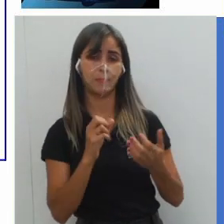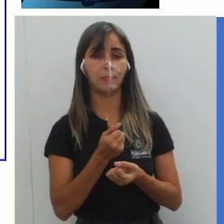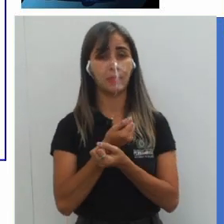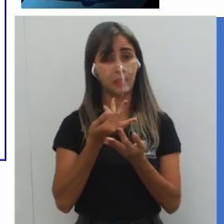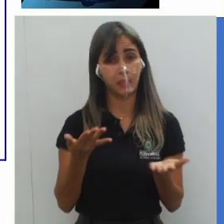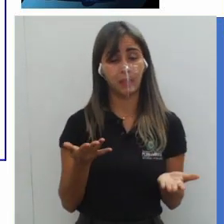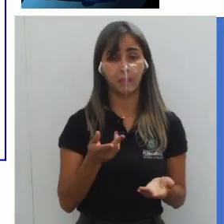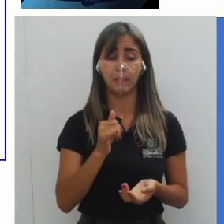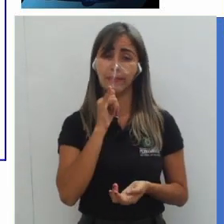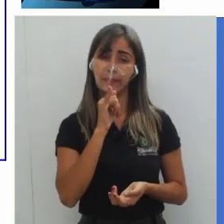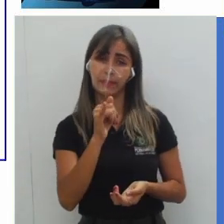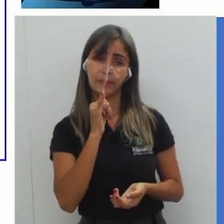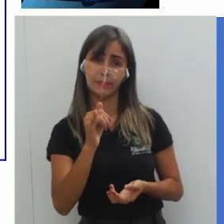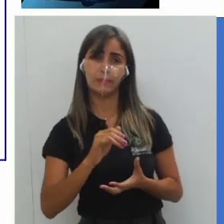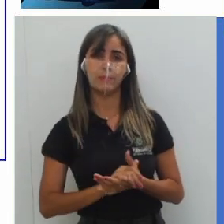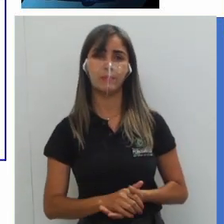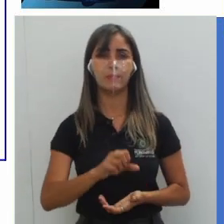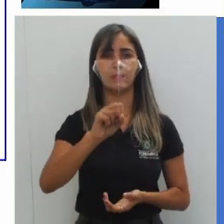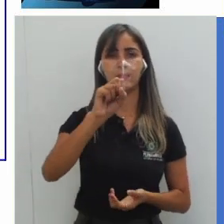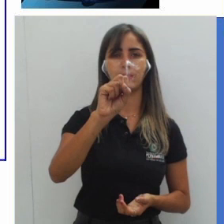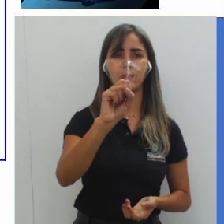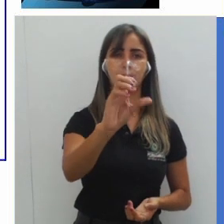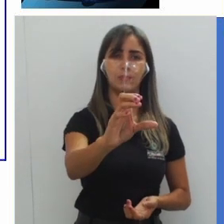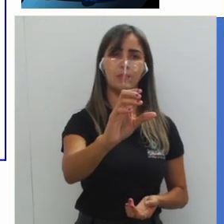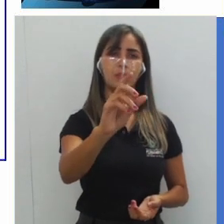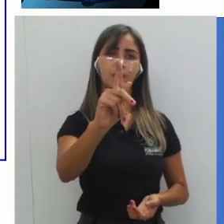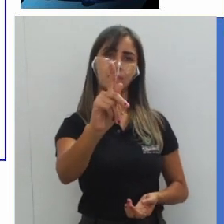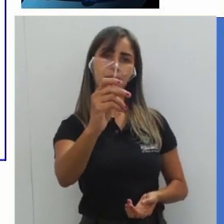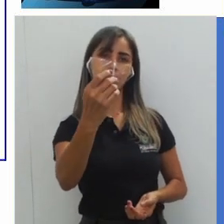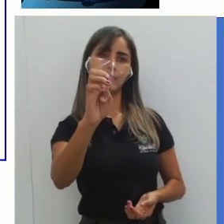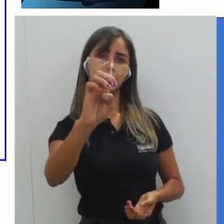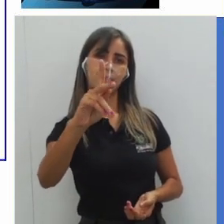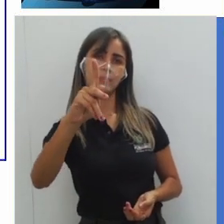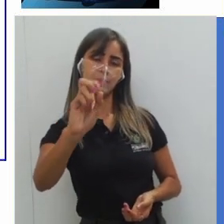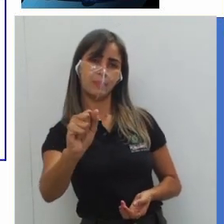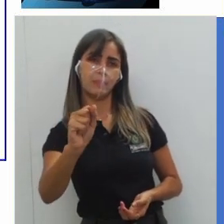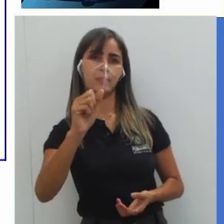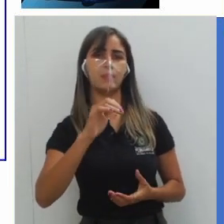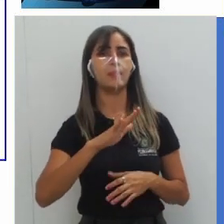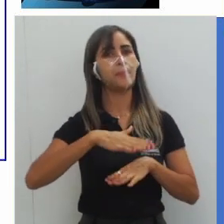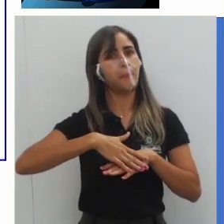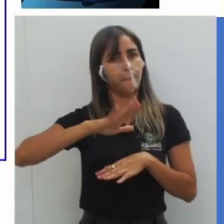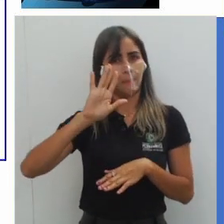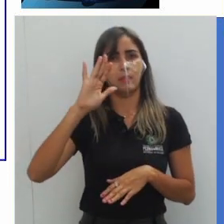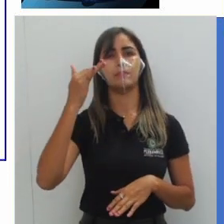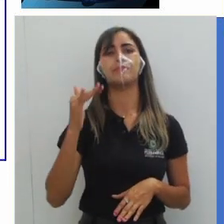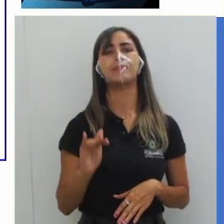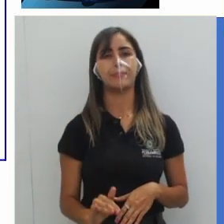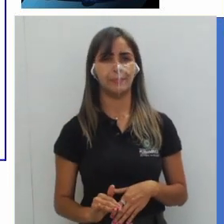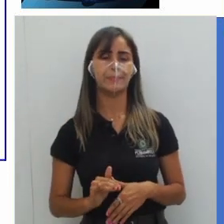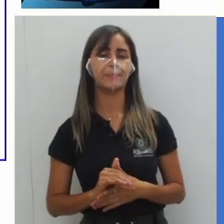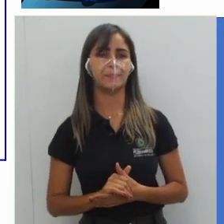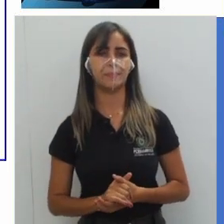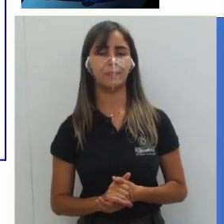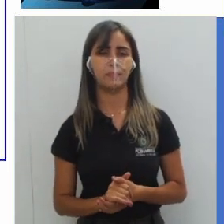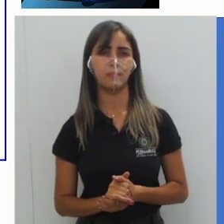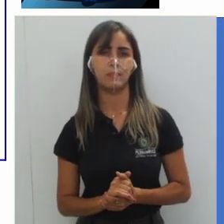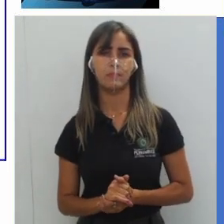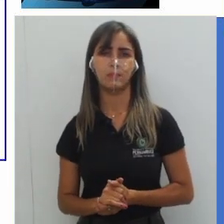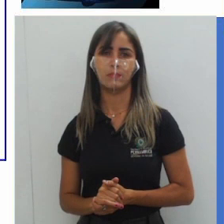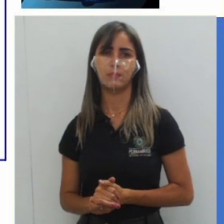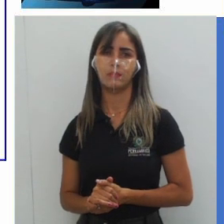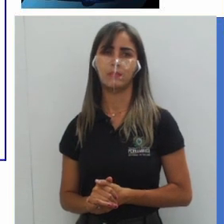comparar. Então, por exemplo, cheap, barato, fica cheapest, tipo mais barato ou muito